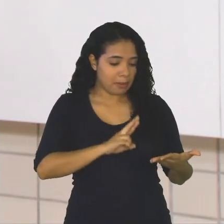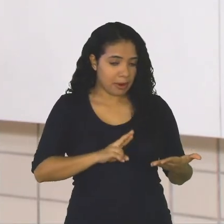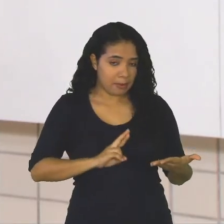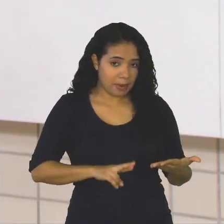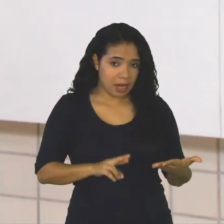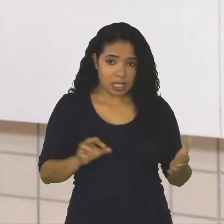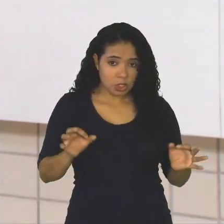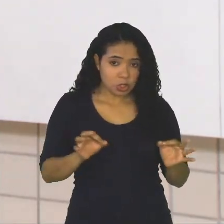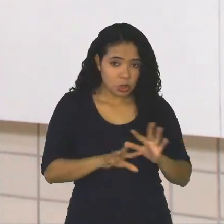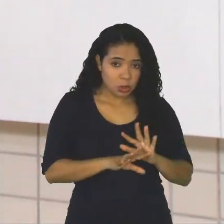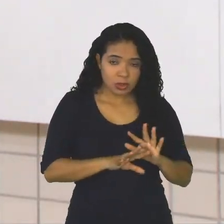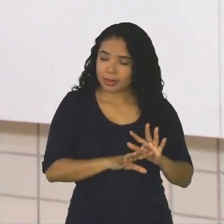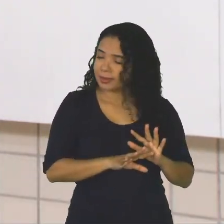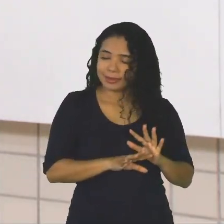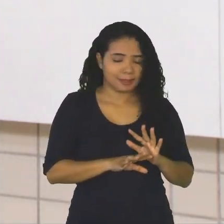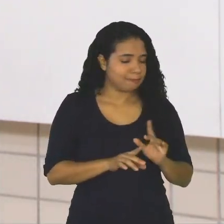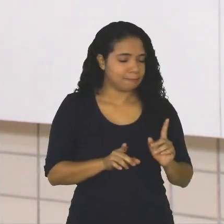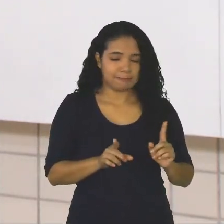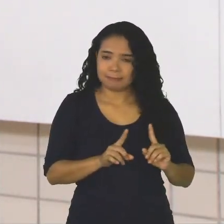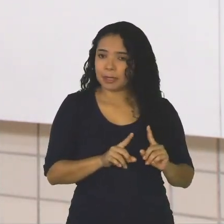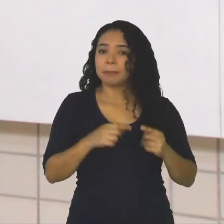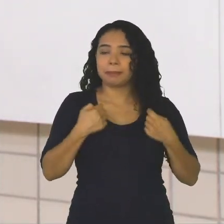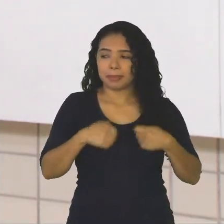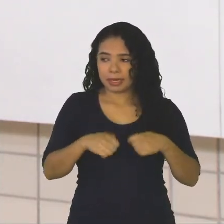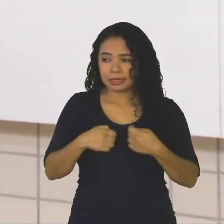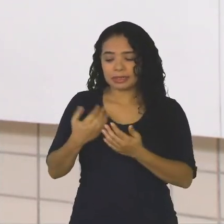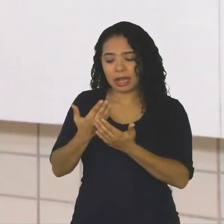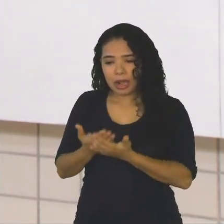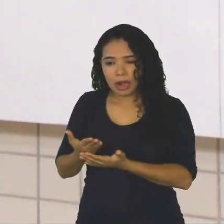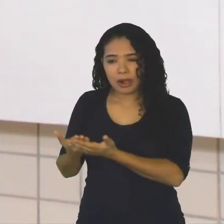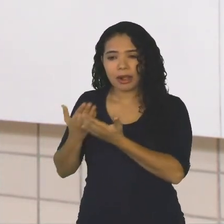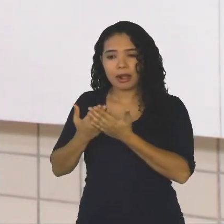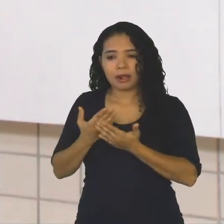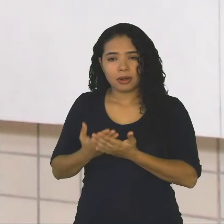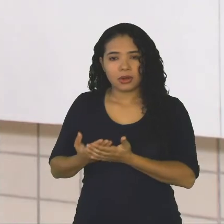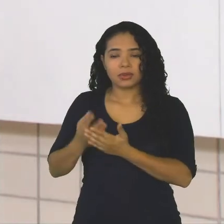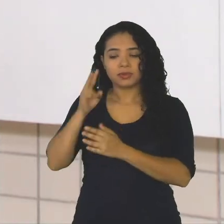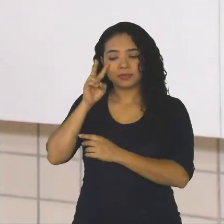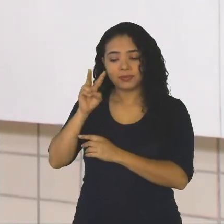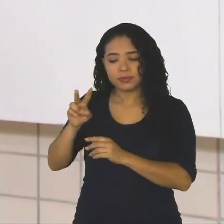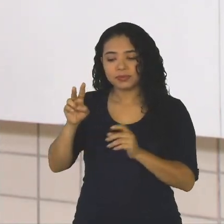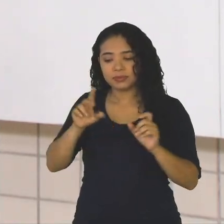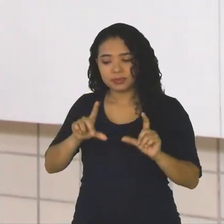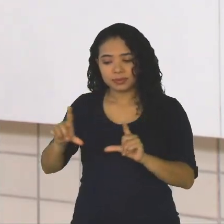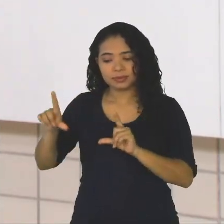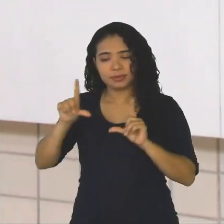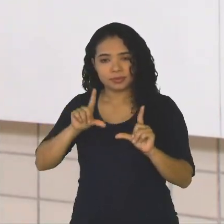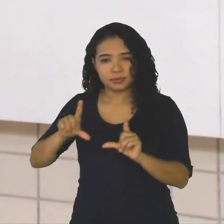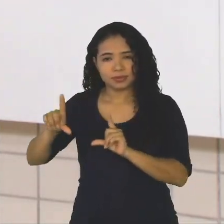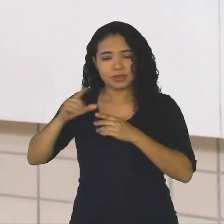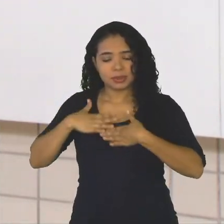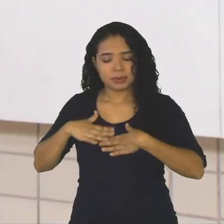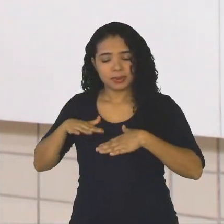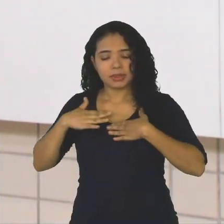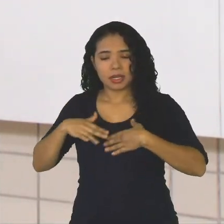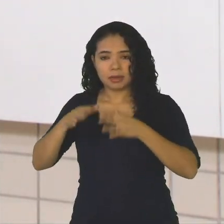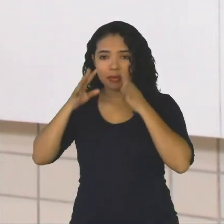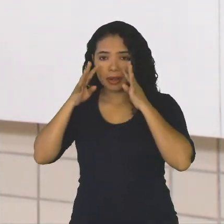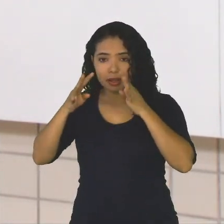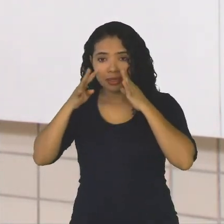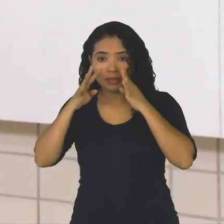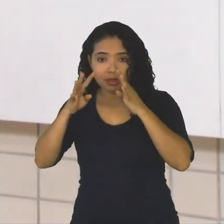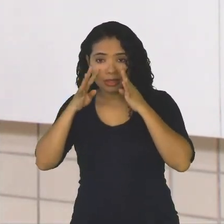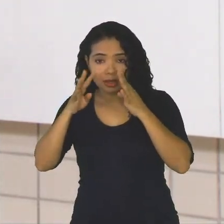hein? Vamos assistir às aulas, é interessante assistir todas as aulas, com calma, com